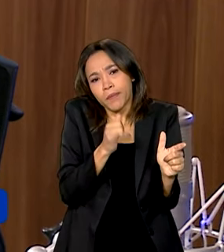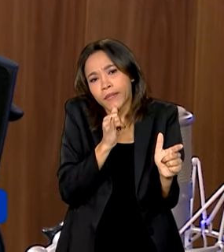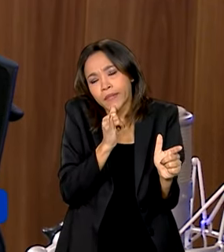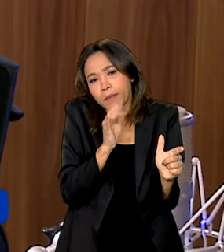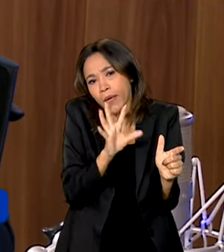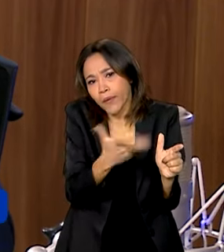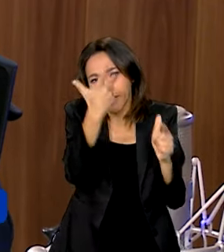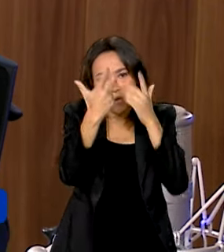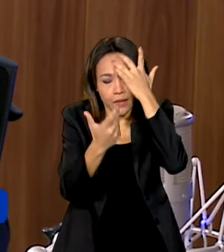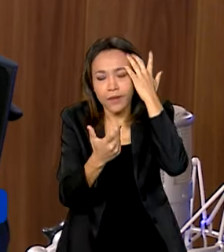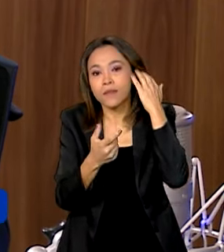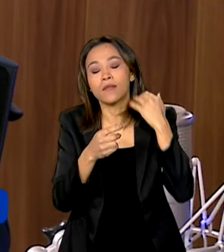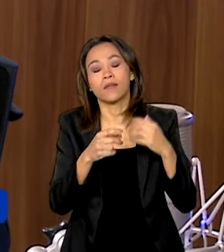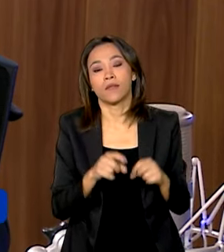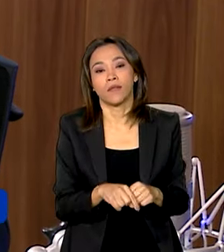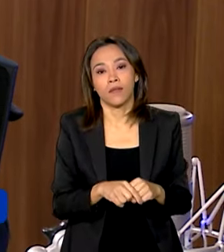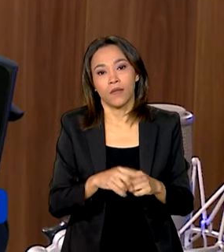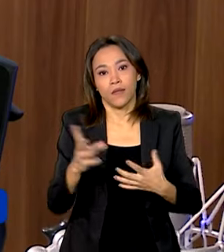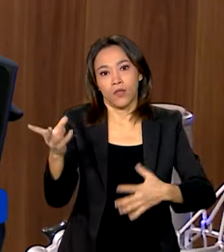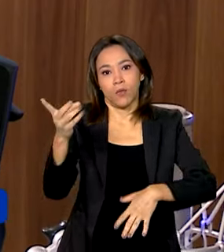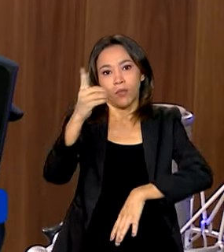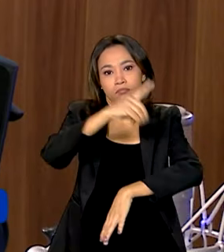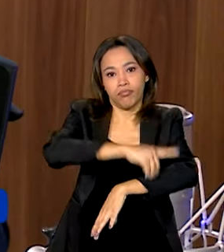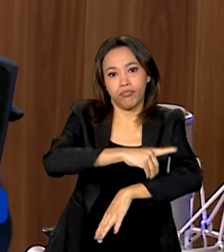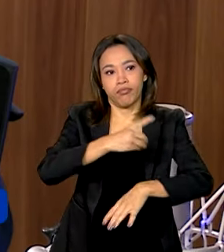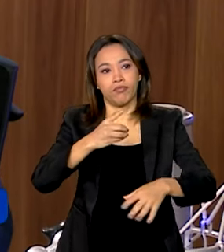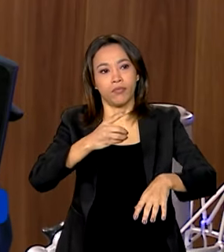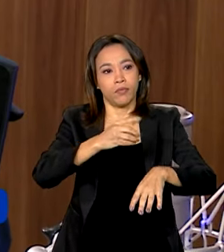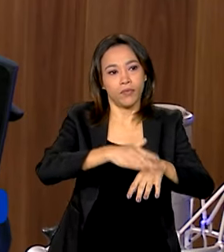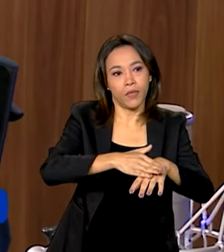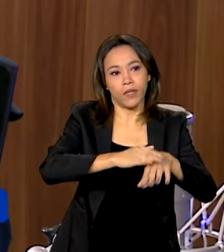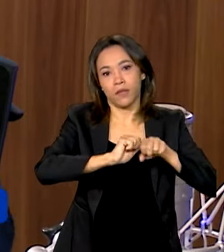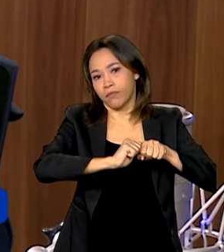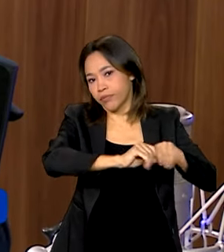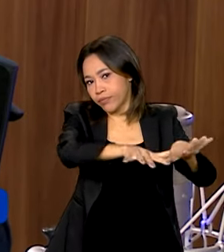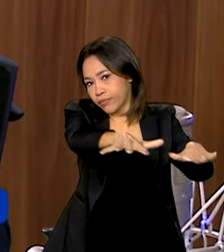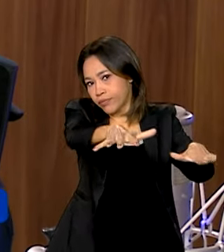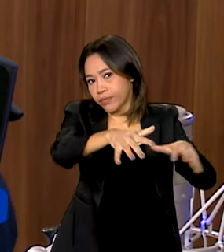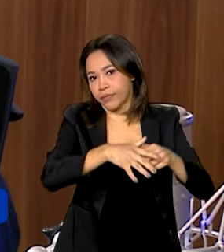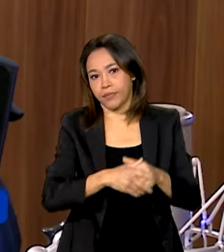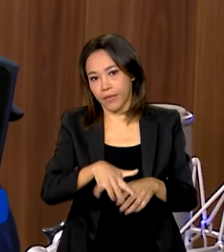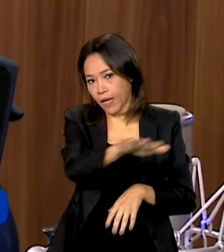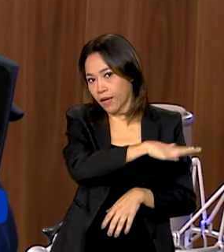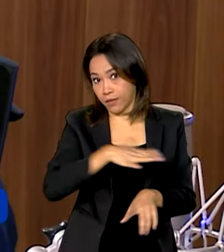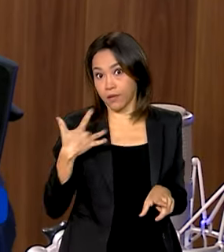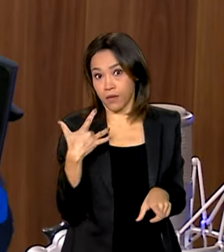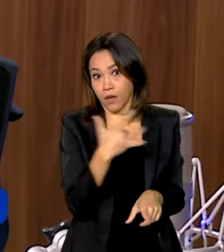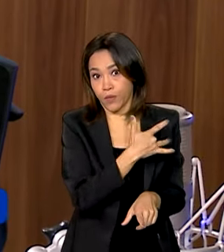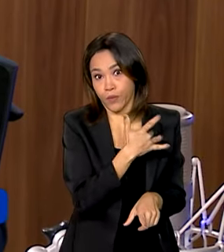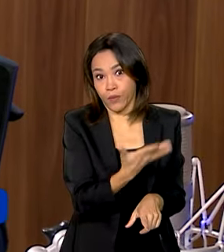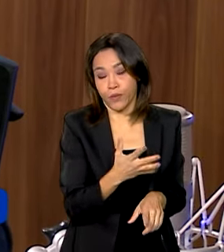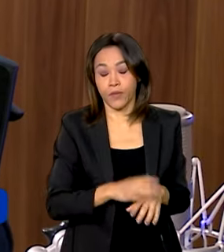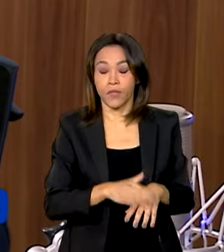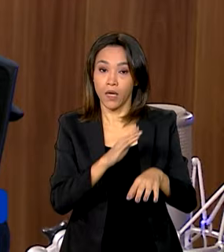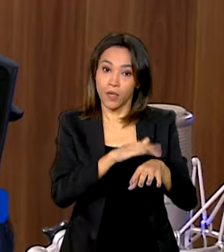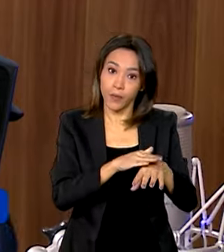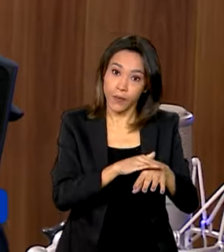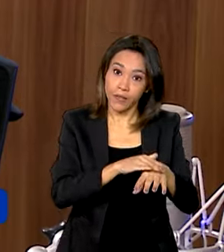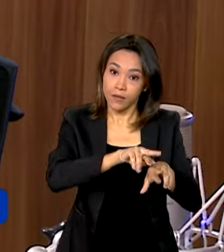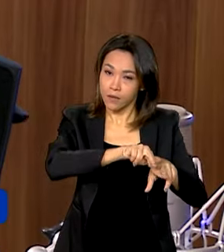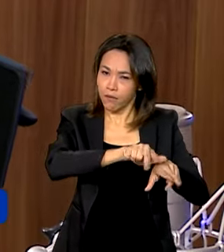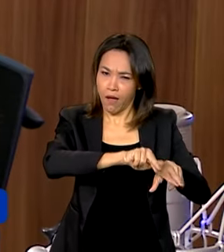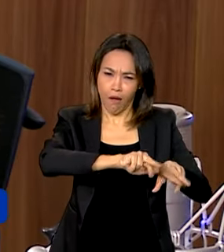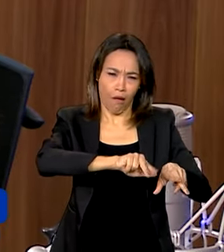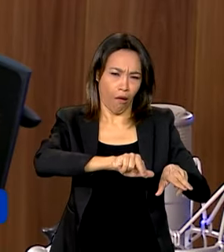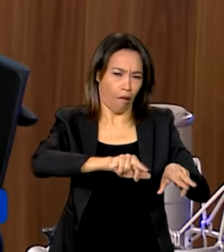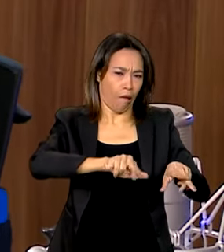situações também que ocorrem então na saúde de pública dengue eh malária aí vai né